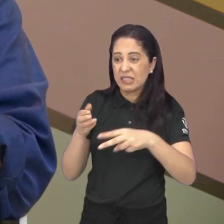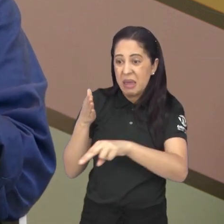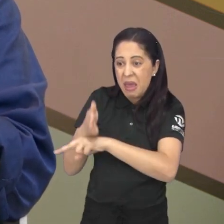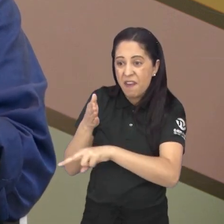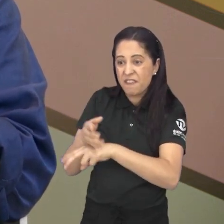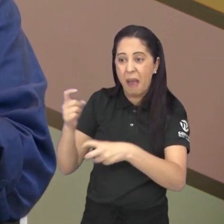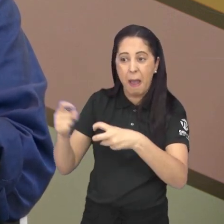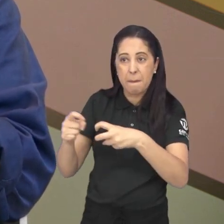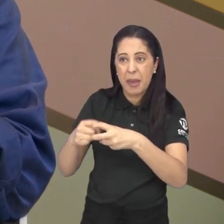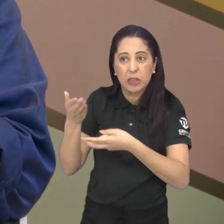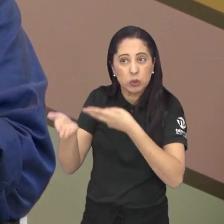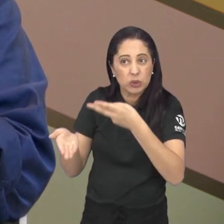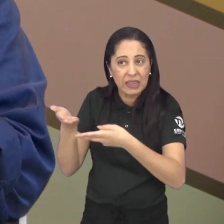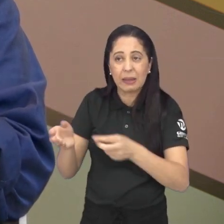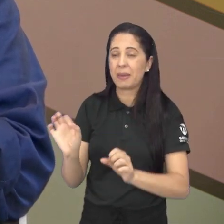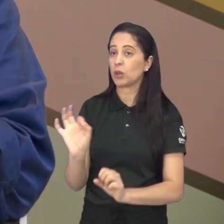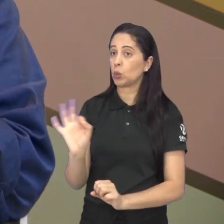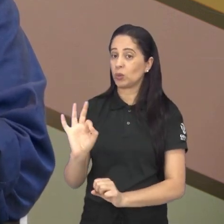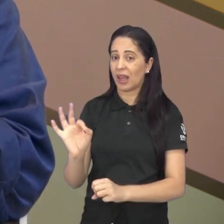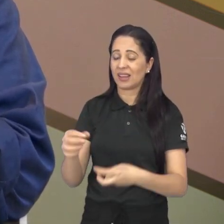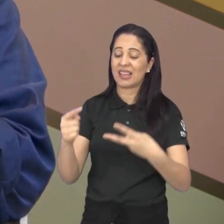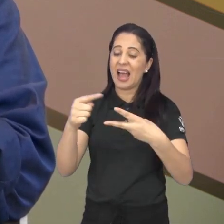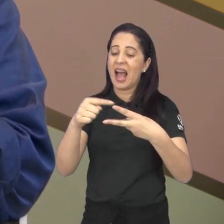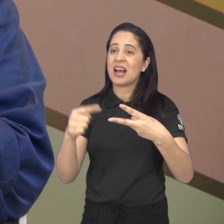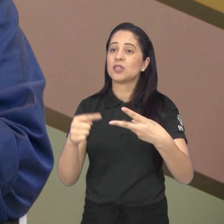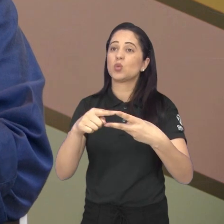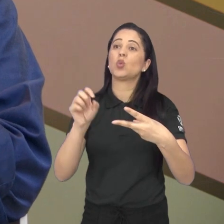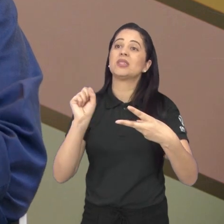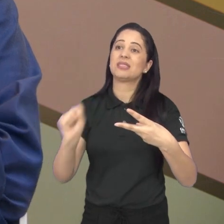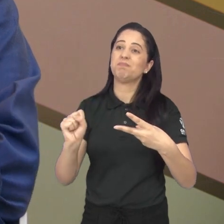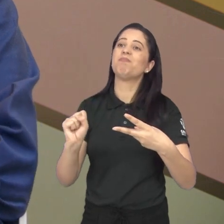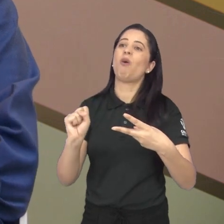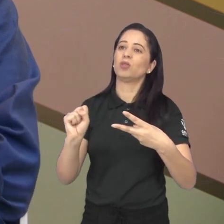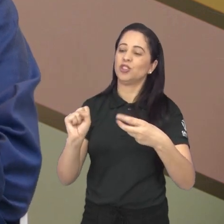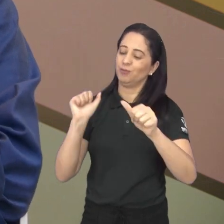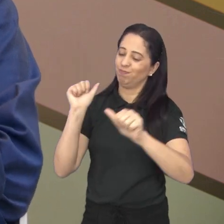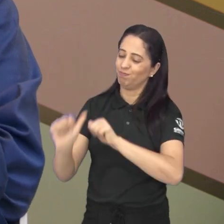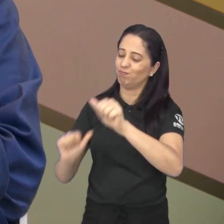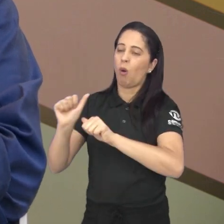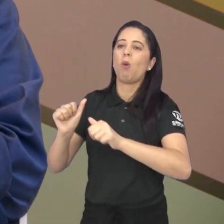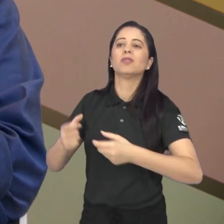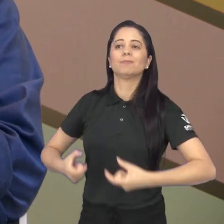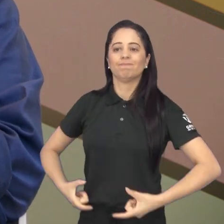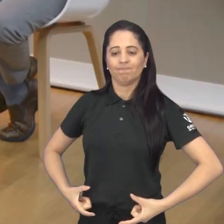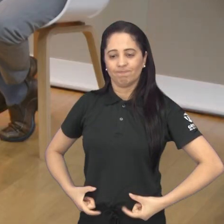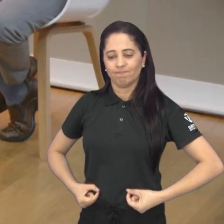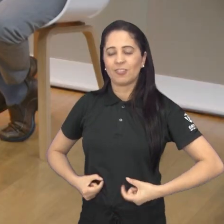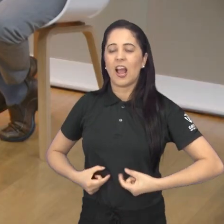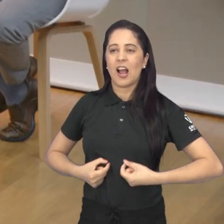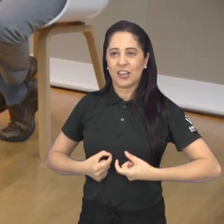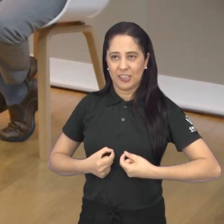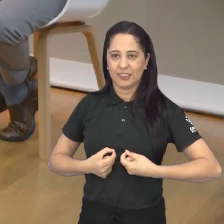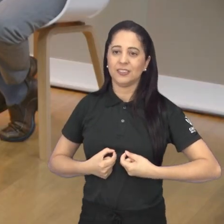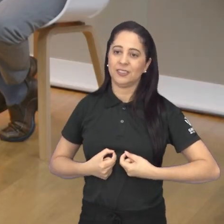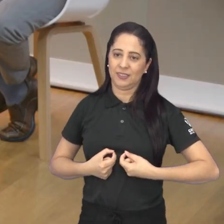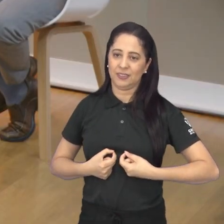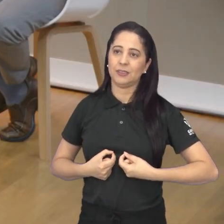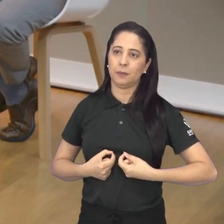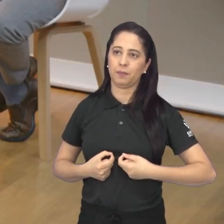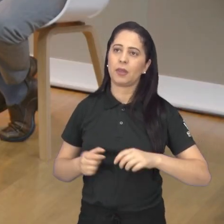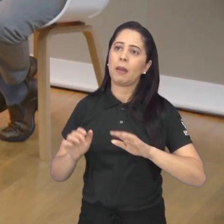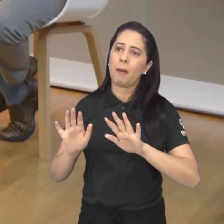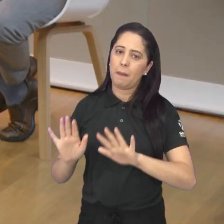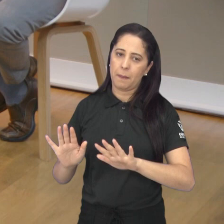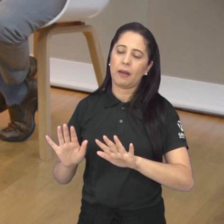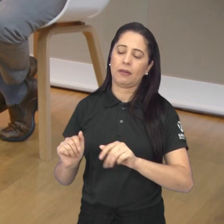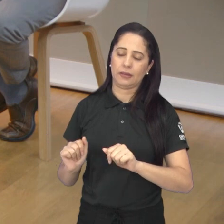um tratamento adequado, elas também são fator de risco para progressão de câncer. Ela é um fator de risco, não que ela vai se